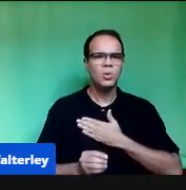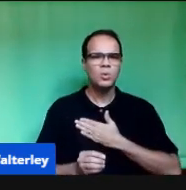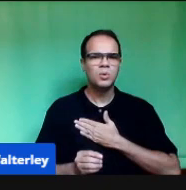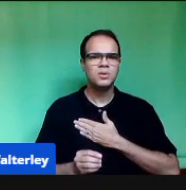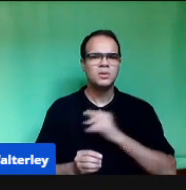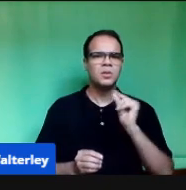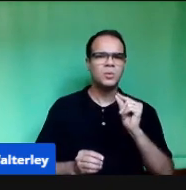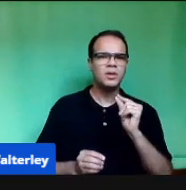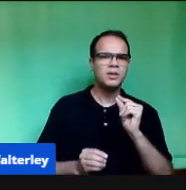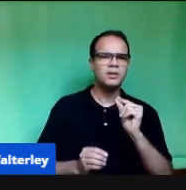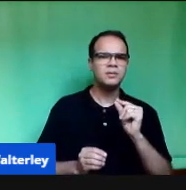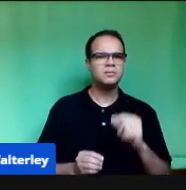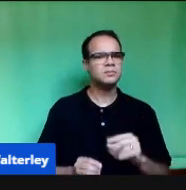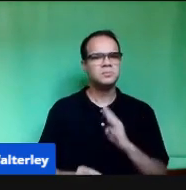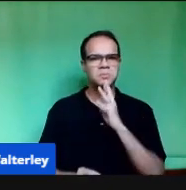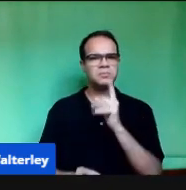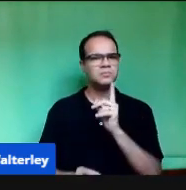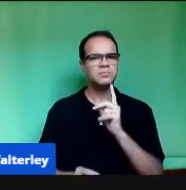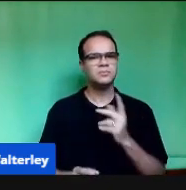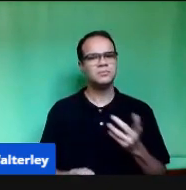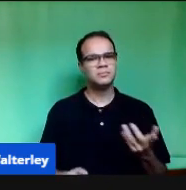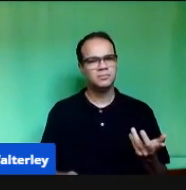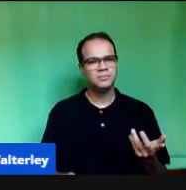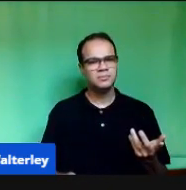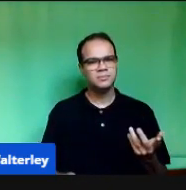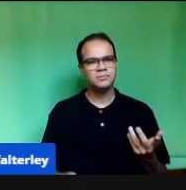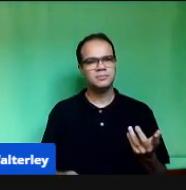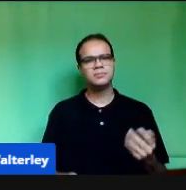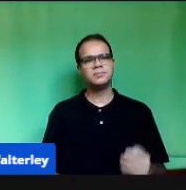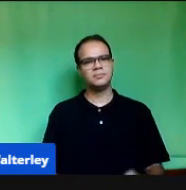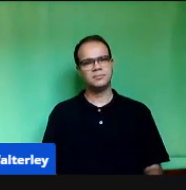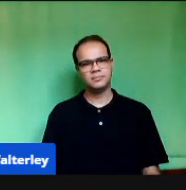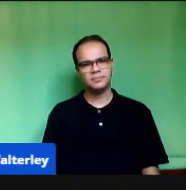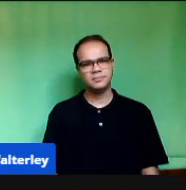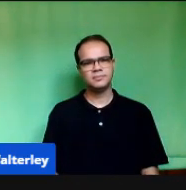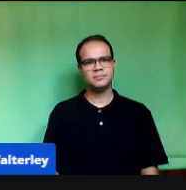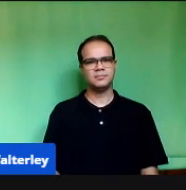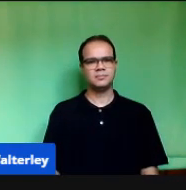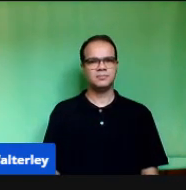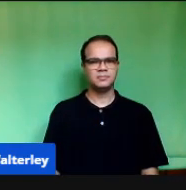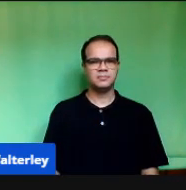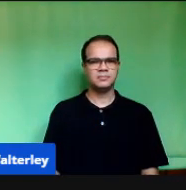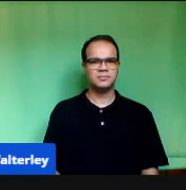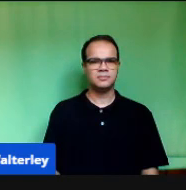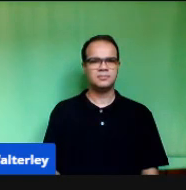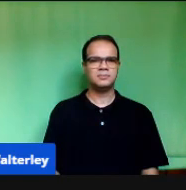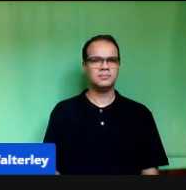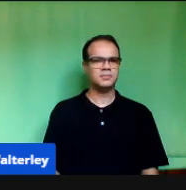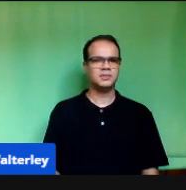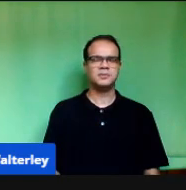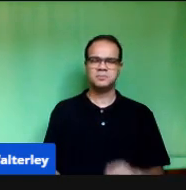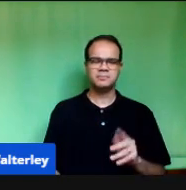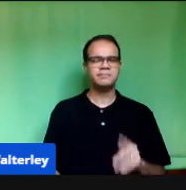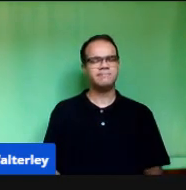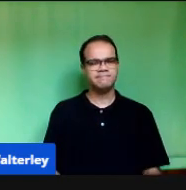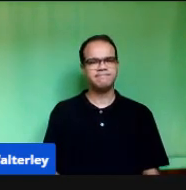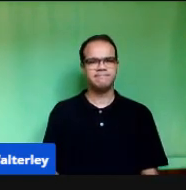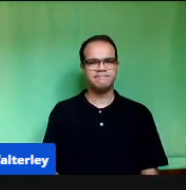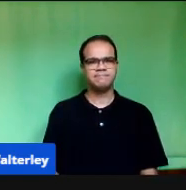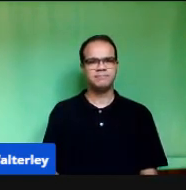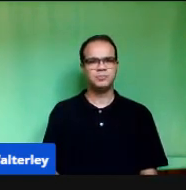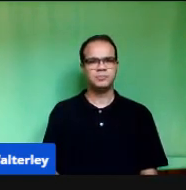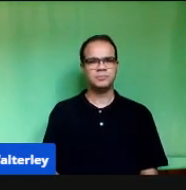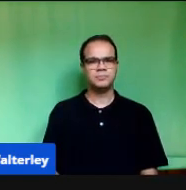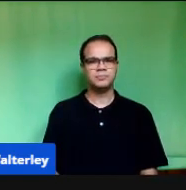que não tinha conhecimento suficiente sobre a homossexualidade, sobre a diversidade sexual.